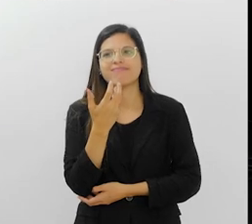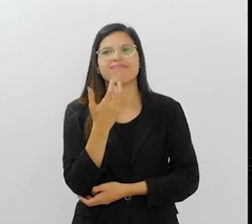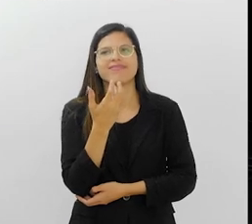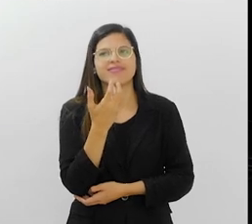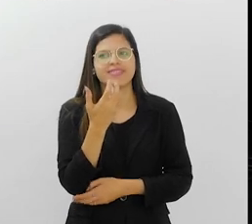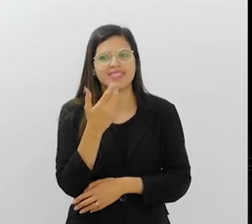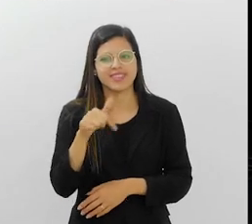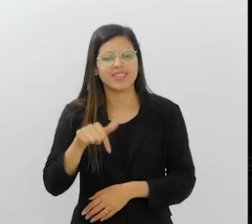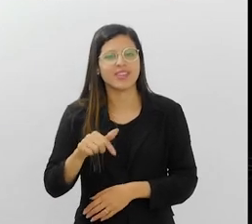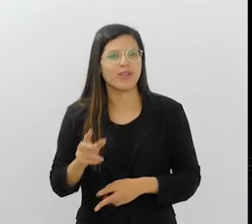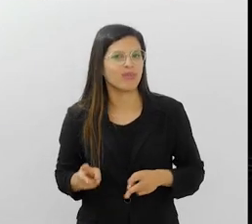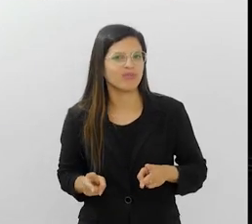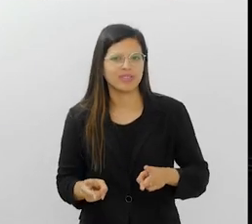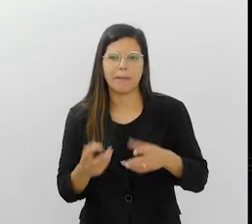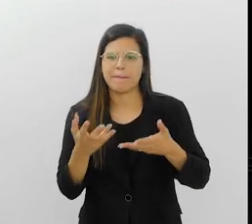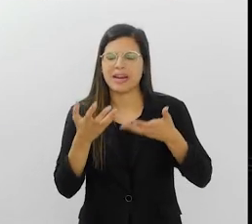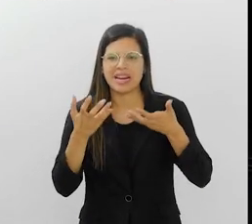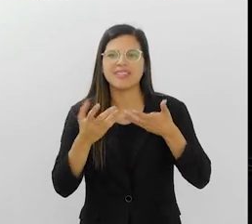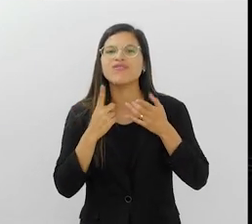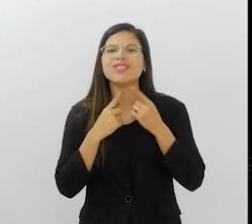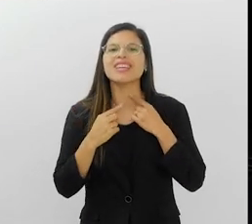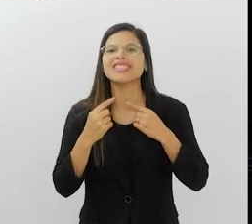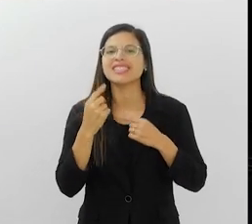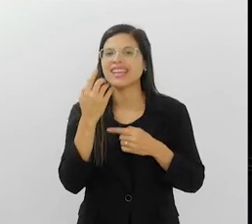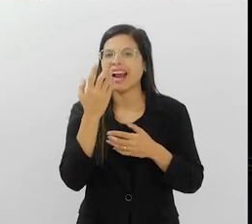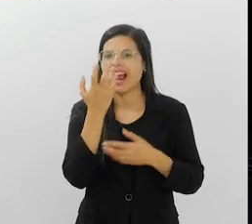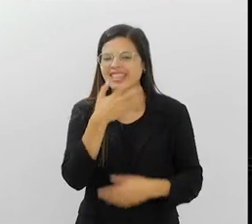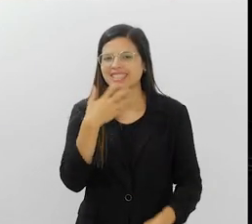sempre quis é cantar, e eu não sou bom cantando.